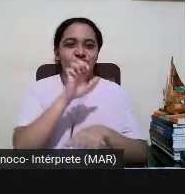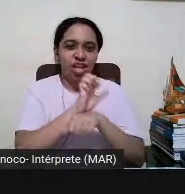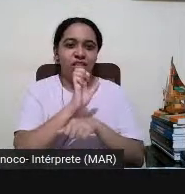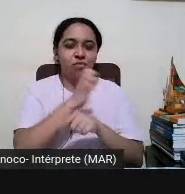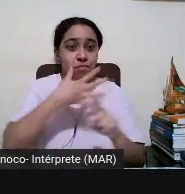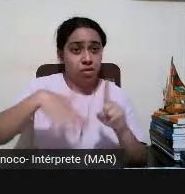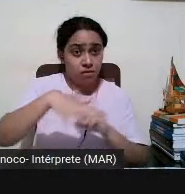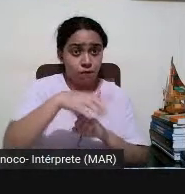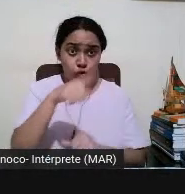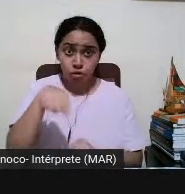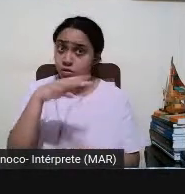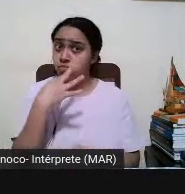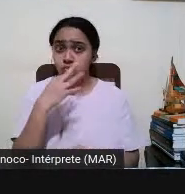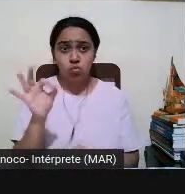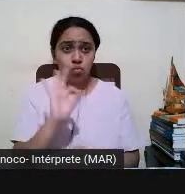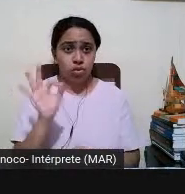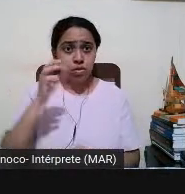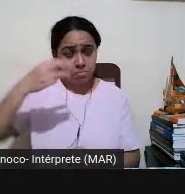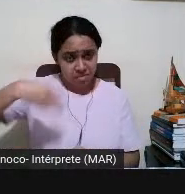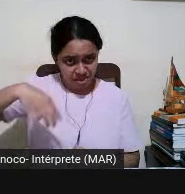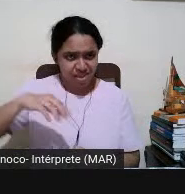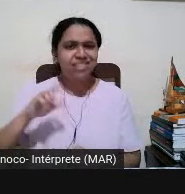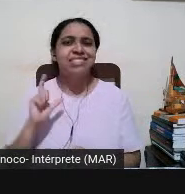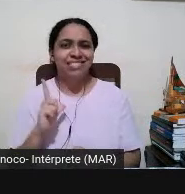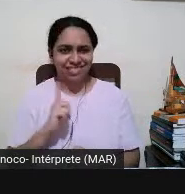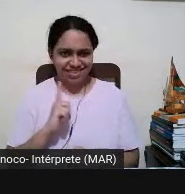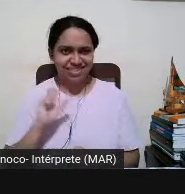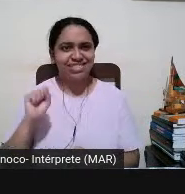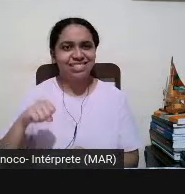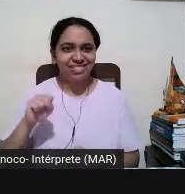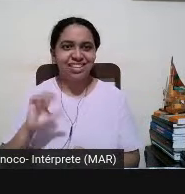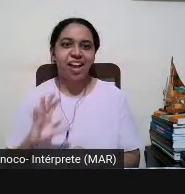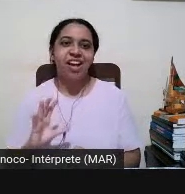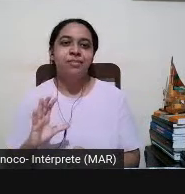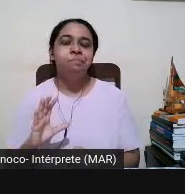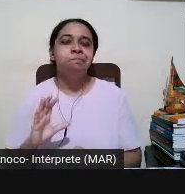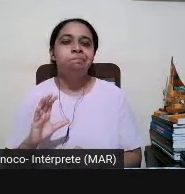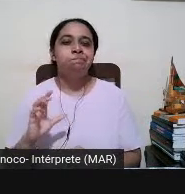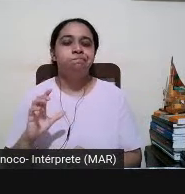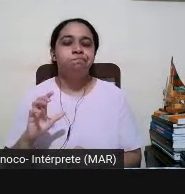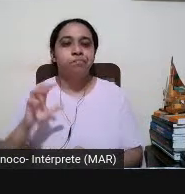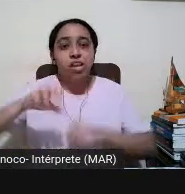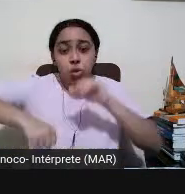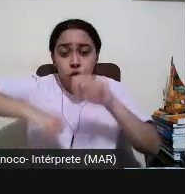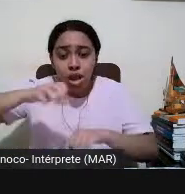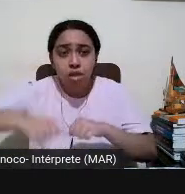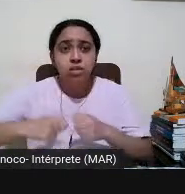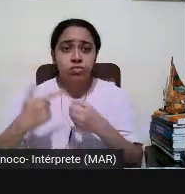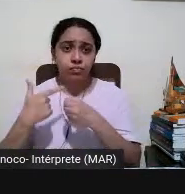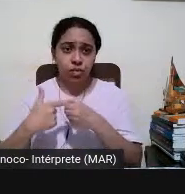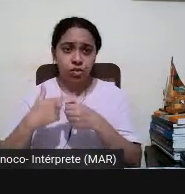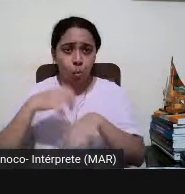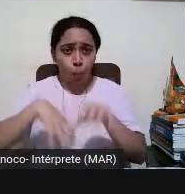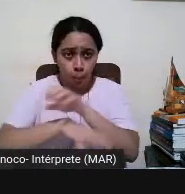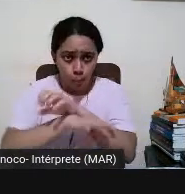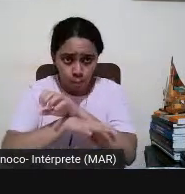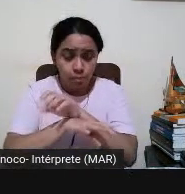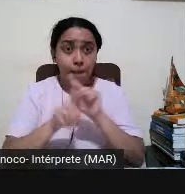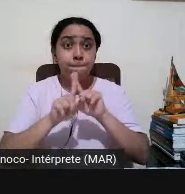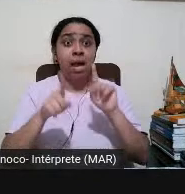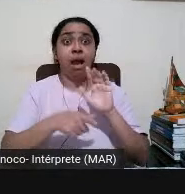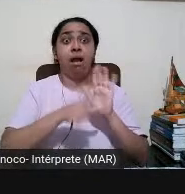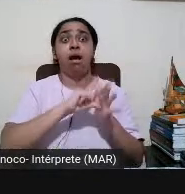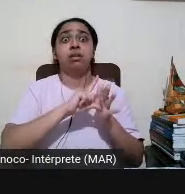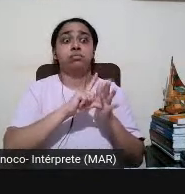também tem extração de combustível fóssil Aqui tem uma série de medidas de controles ambientais que devem ser adotados tá Por mais